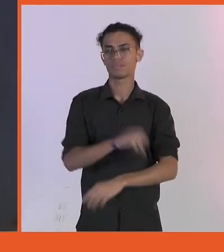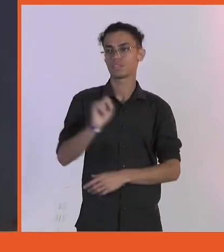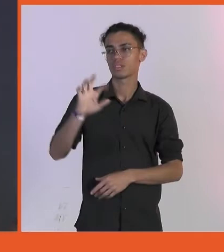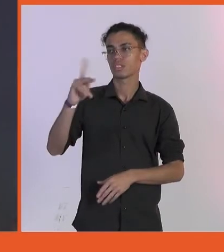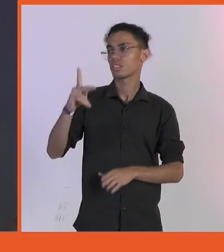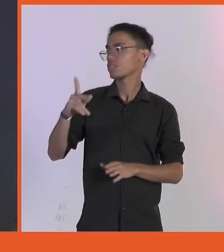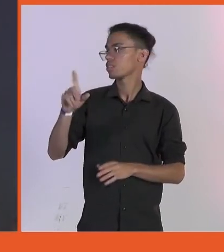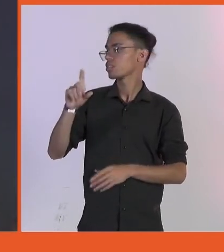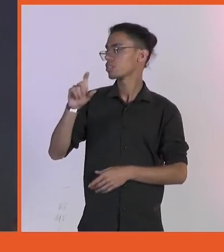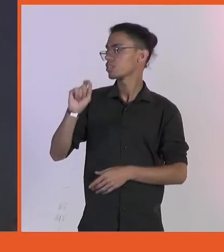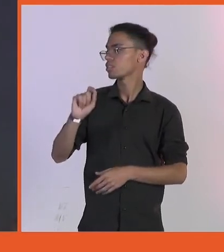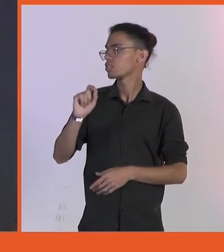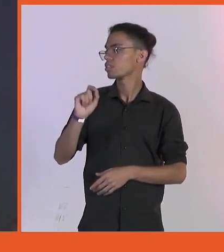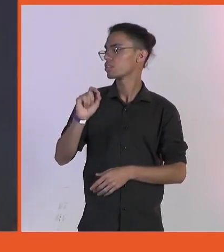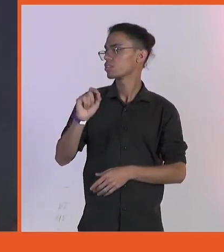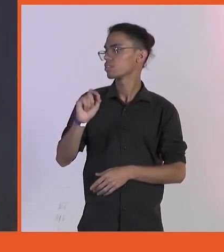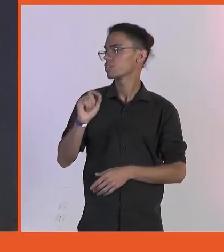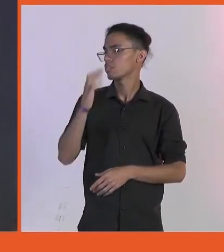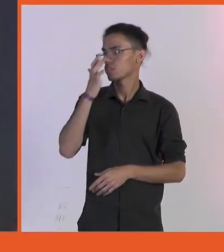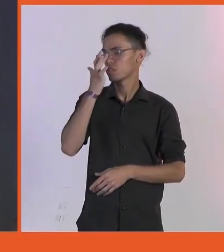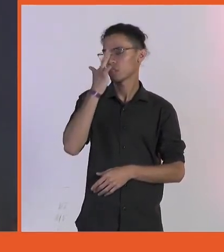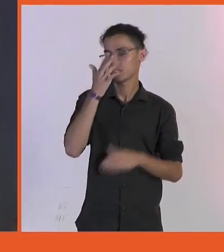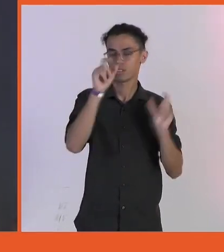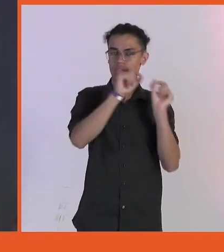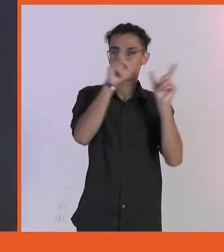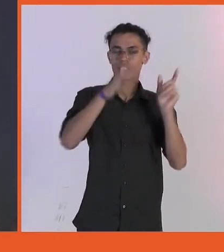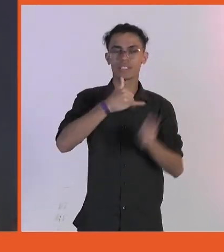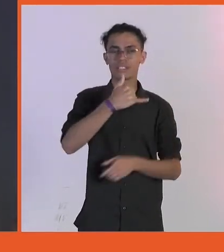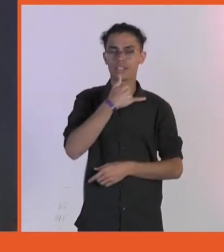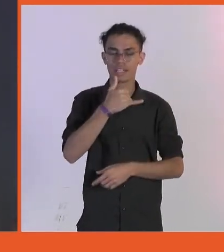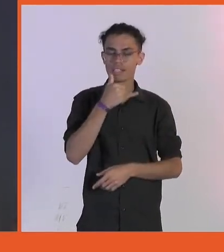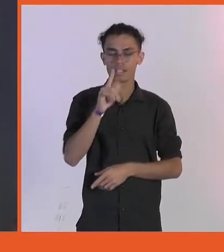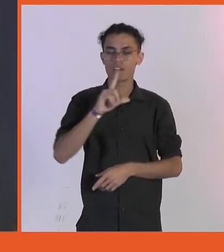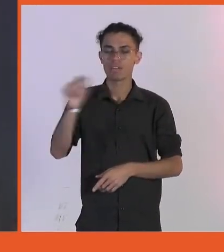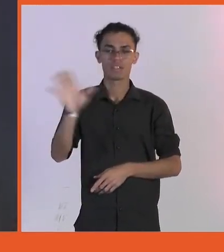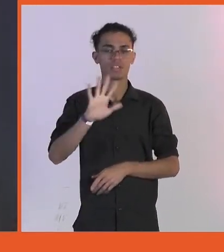chefe, eu não vou hoje porque eu acordei triste, chateado, na bad. Não, você tem que